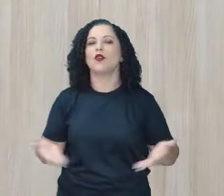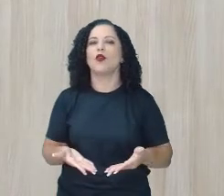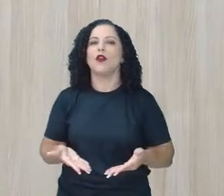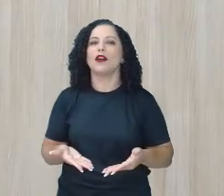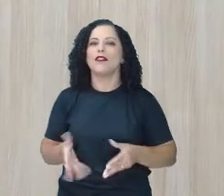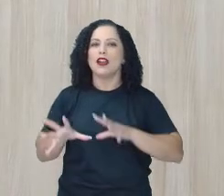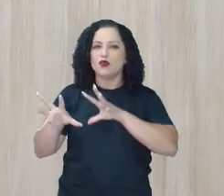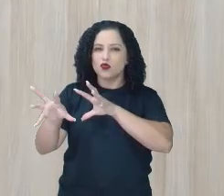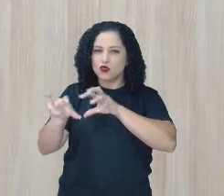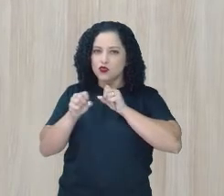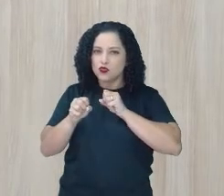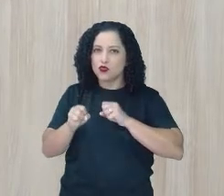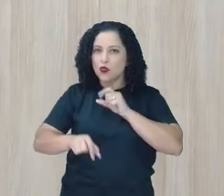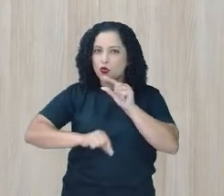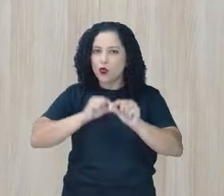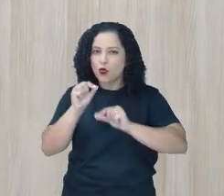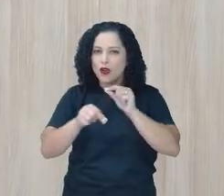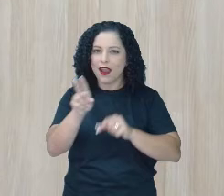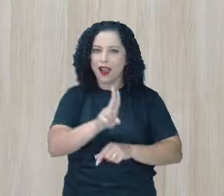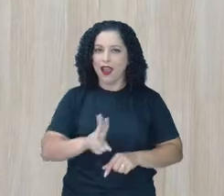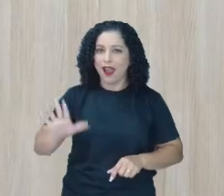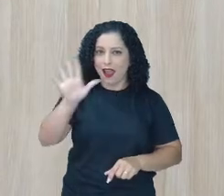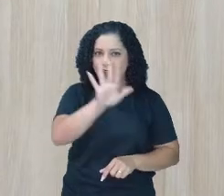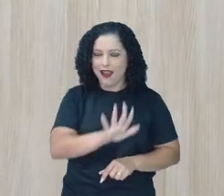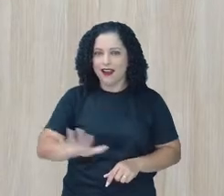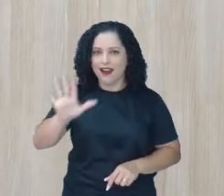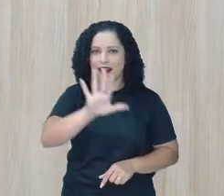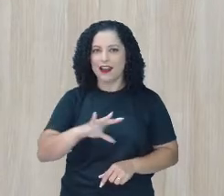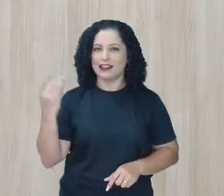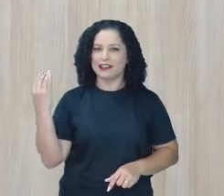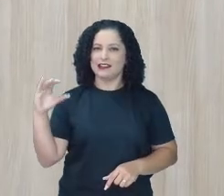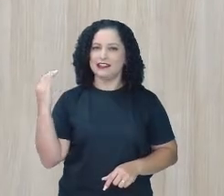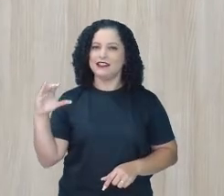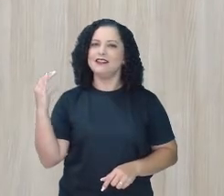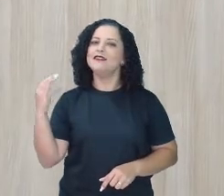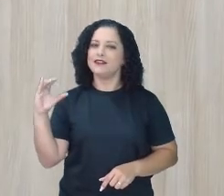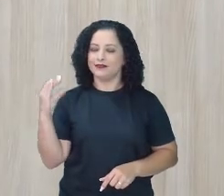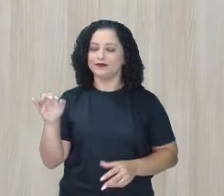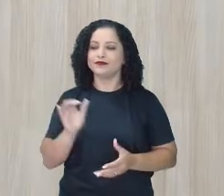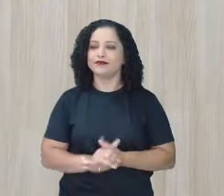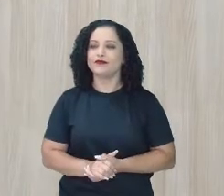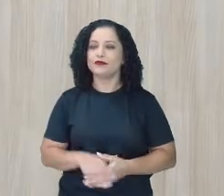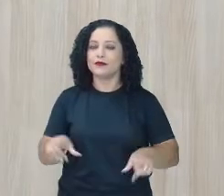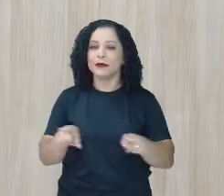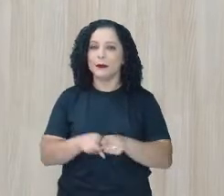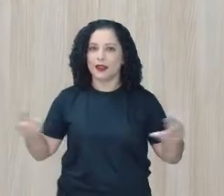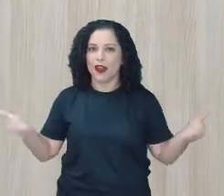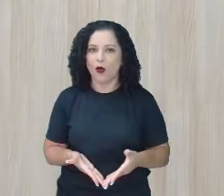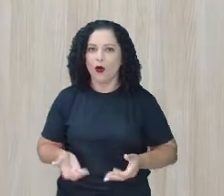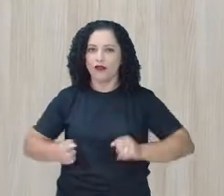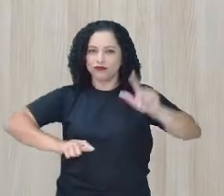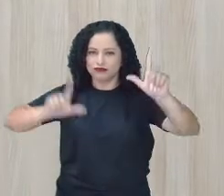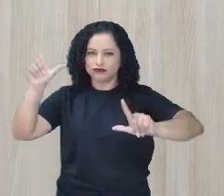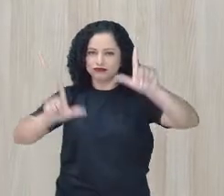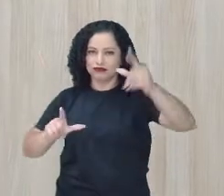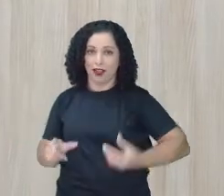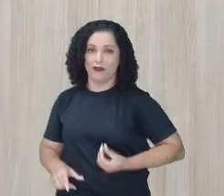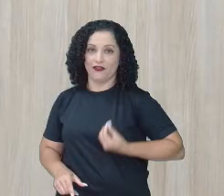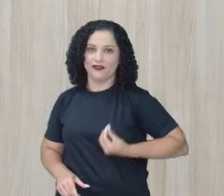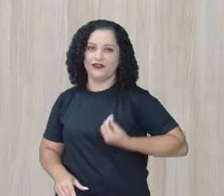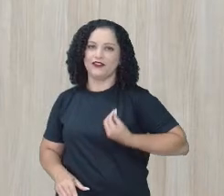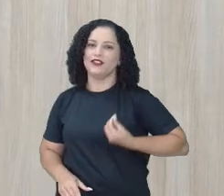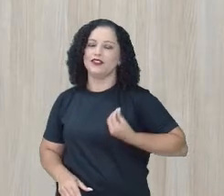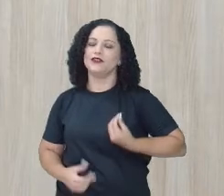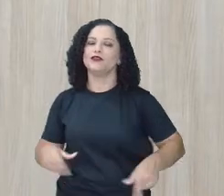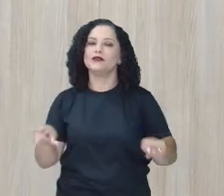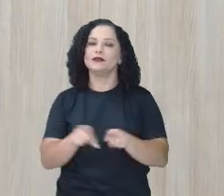explorar a ficção científica, que a gente já vinha conversando também na outra aula, ó. Lembrando que a gente está aqui ao vivo dos estúdios do Educa Recife,